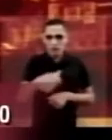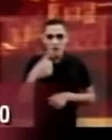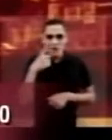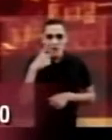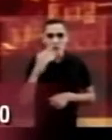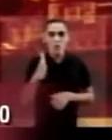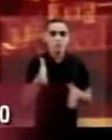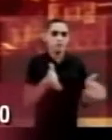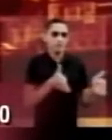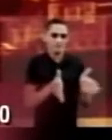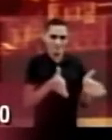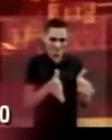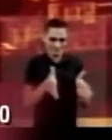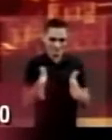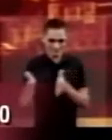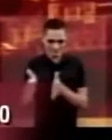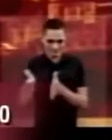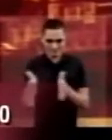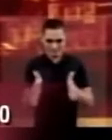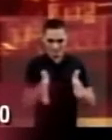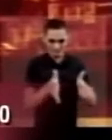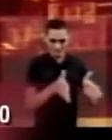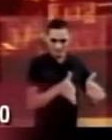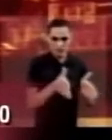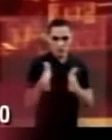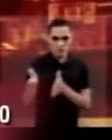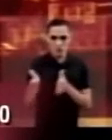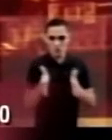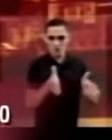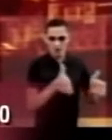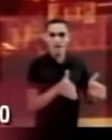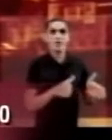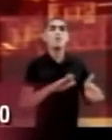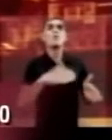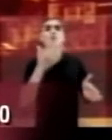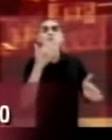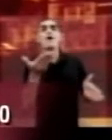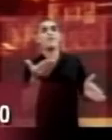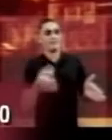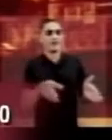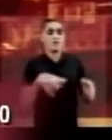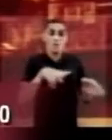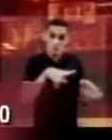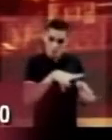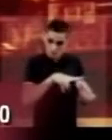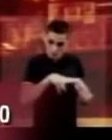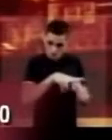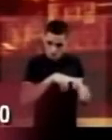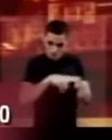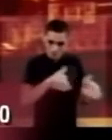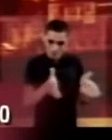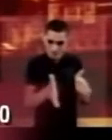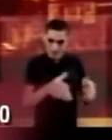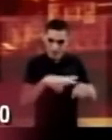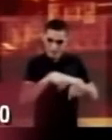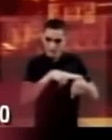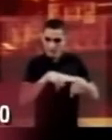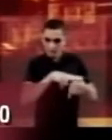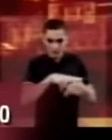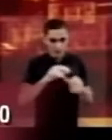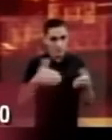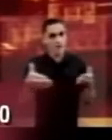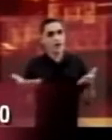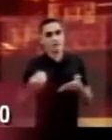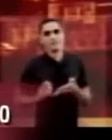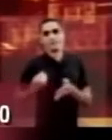nós estaríamos, sabe que faixa nós estaríamos? Na verde. é que a próxima análise